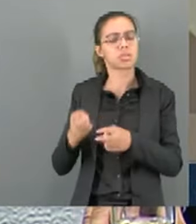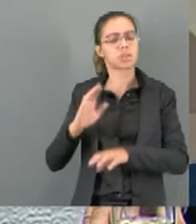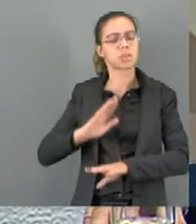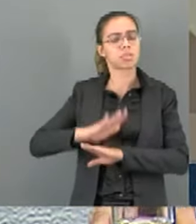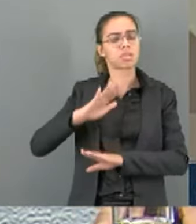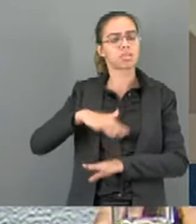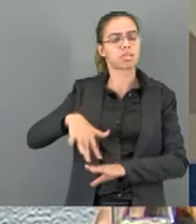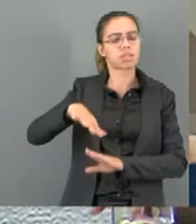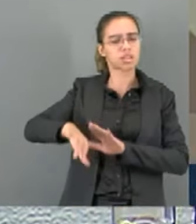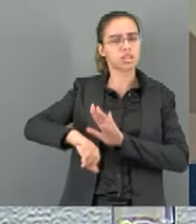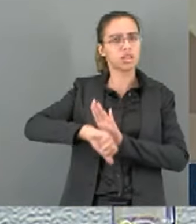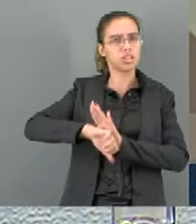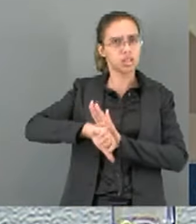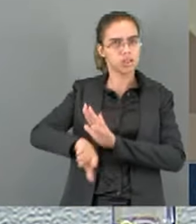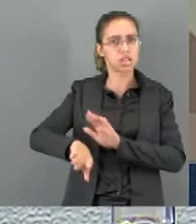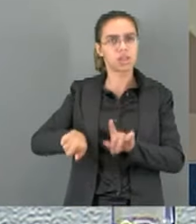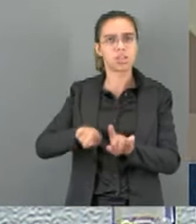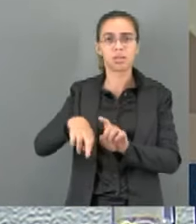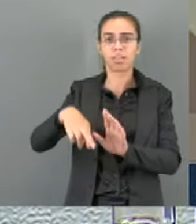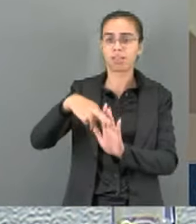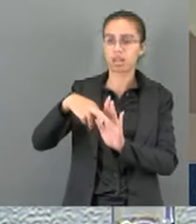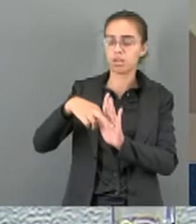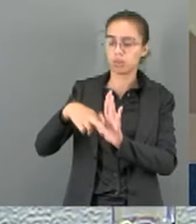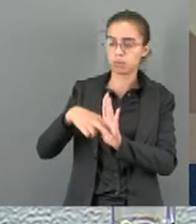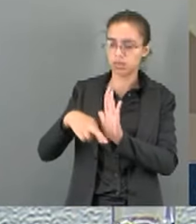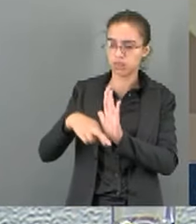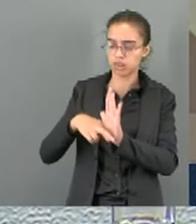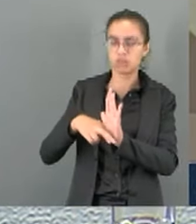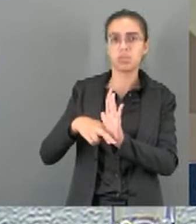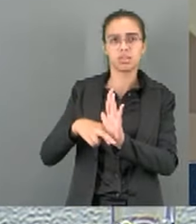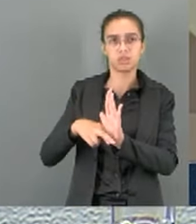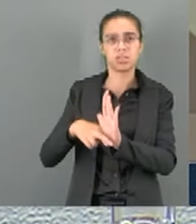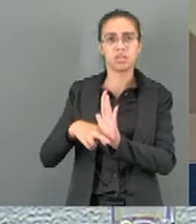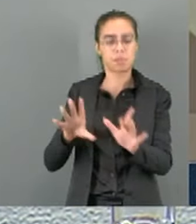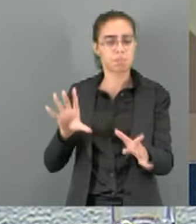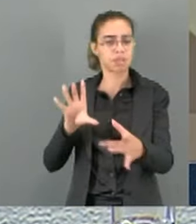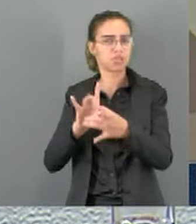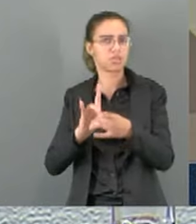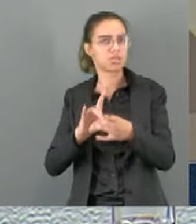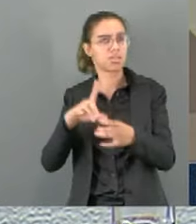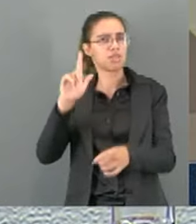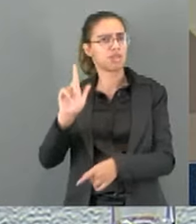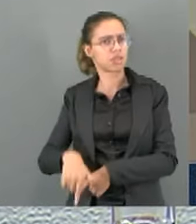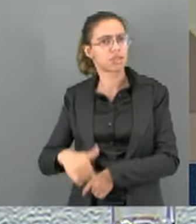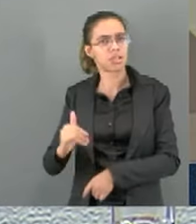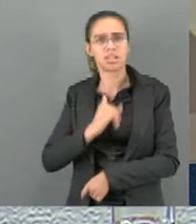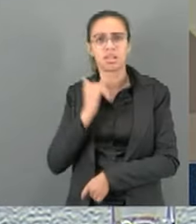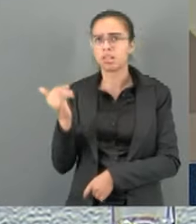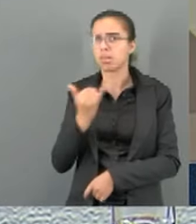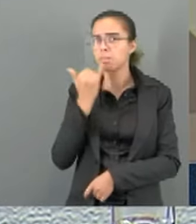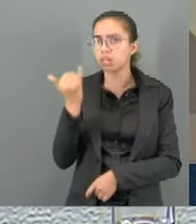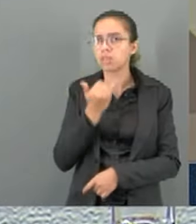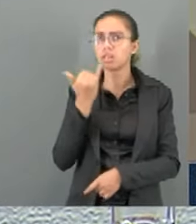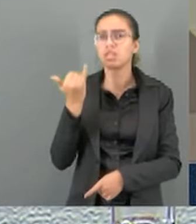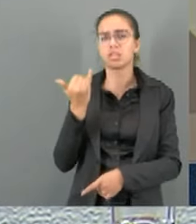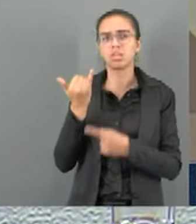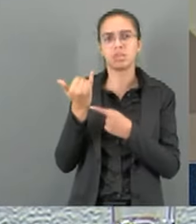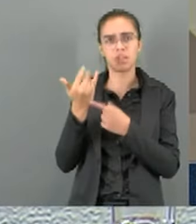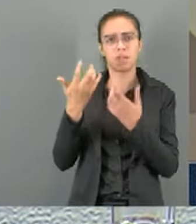com a questão de regulamentação, né? Então, a parceria eu diria que é essencial, extremamente salutar e tem